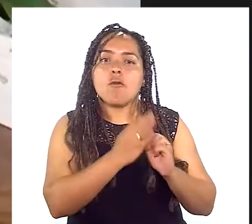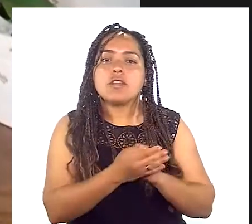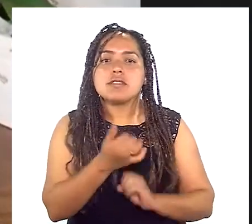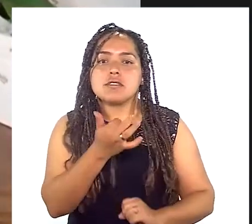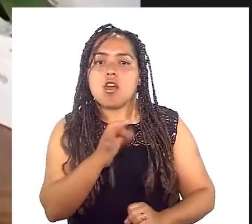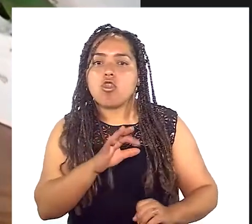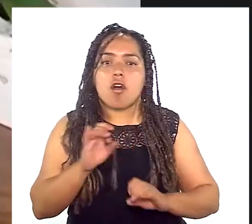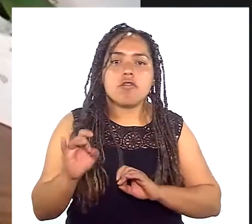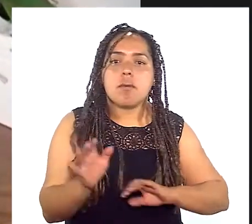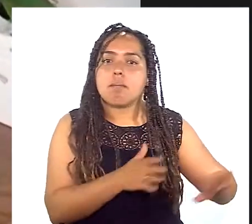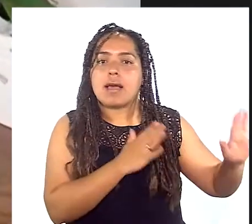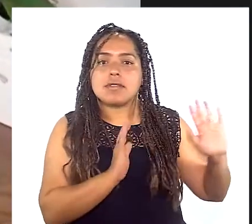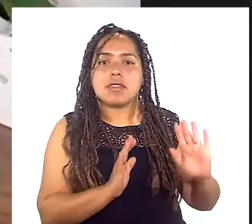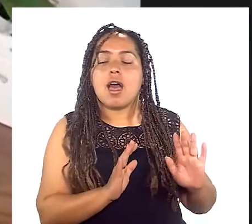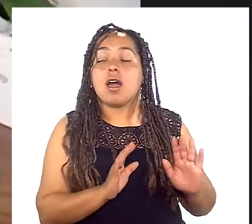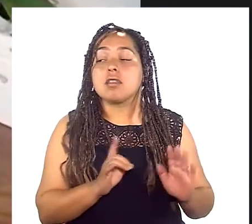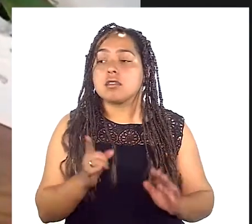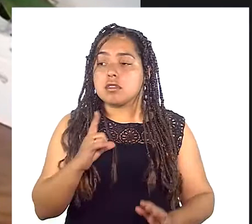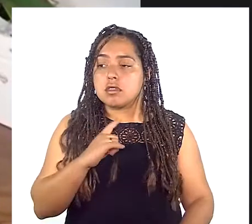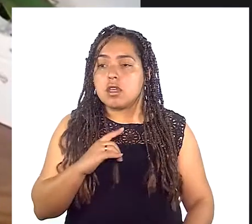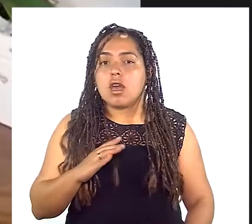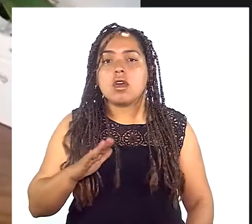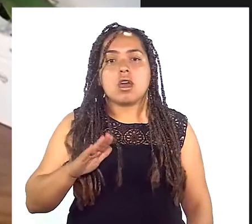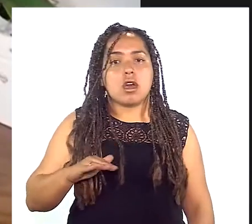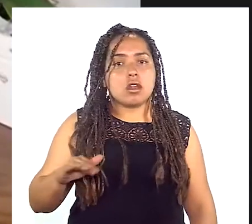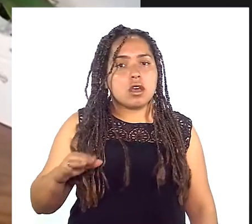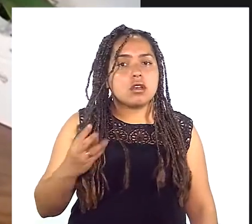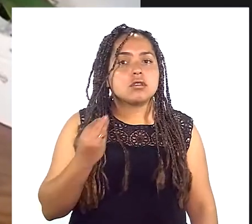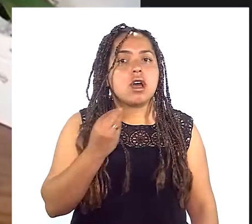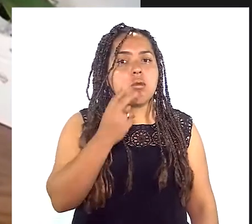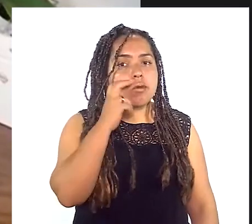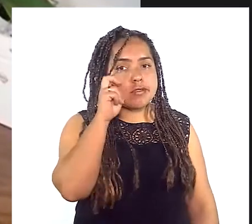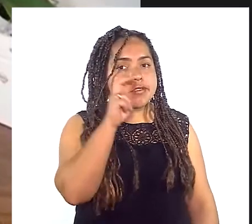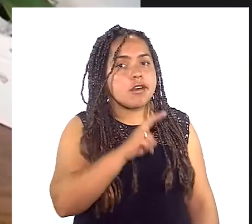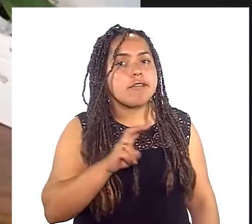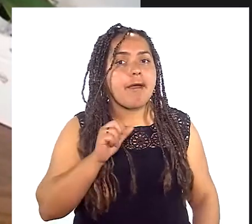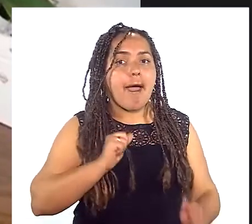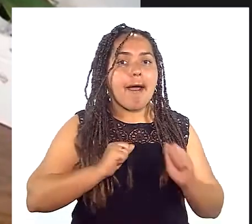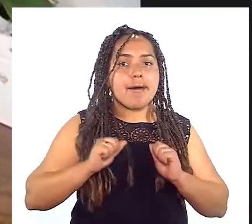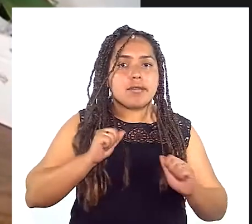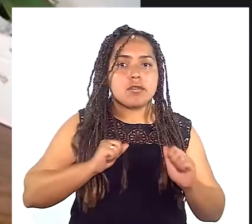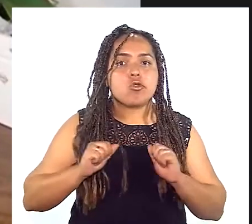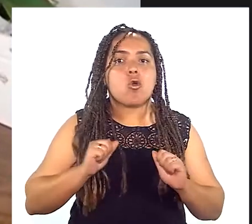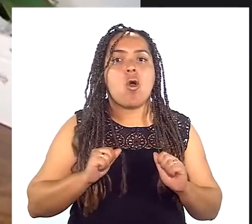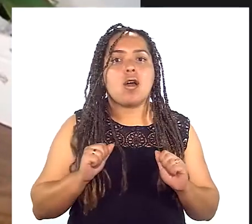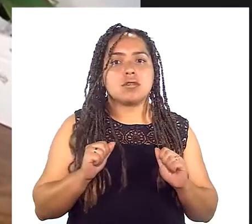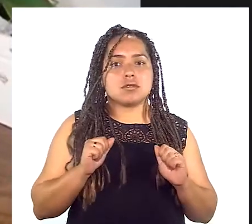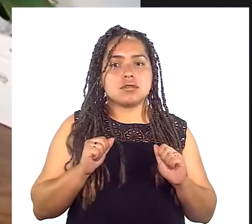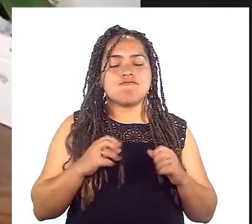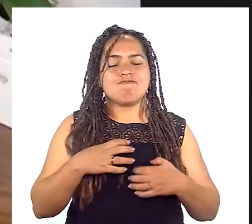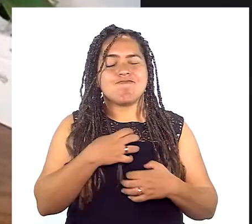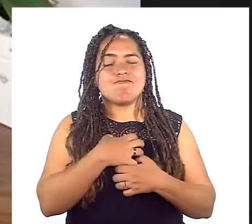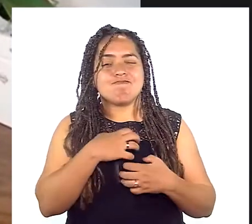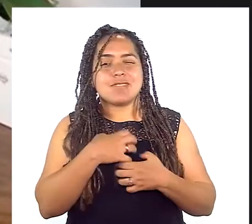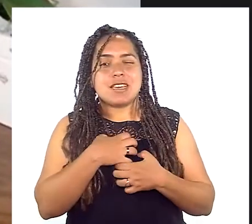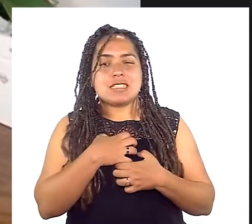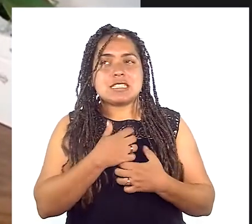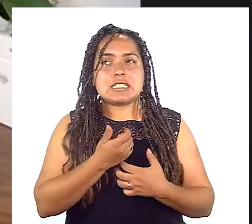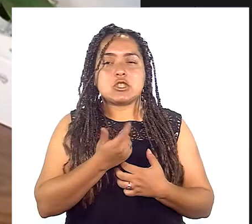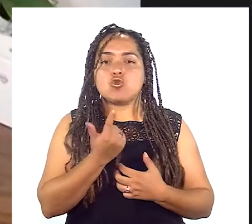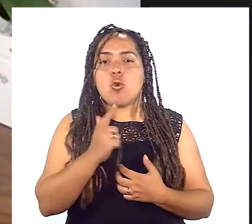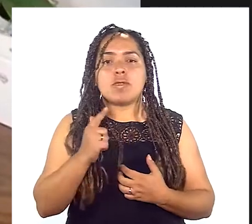já fazendo planos, né? E a gente vê realmente isso muito mesmo. Crianças ansiosas, muitas vezes,